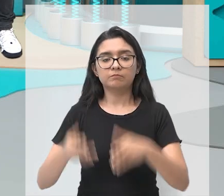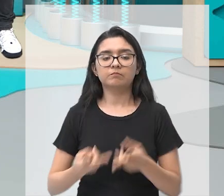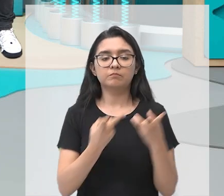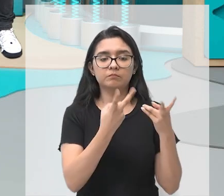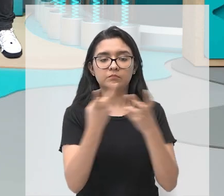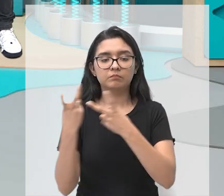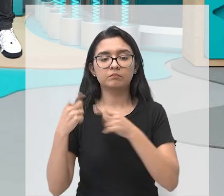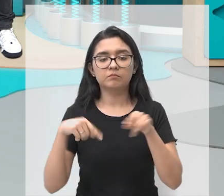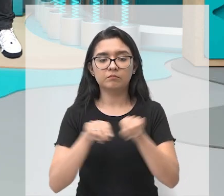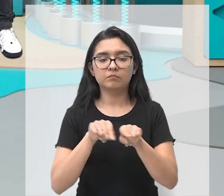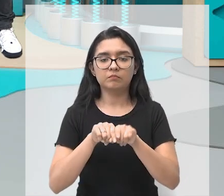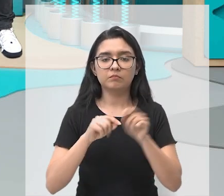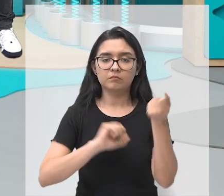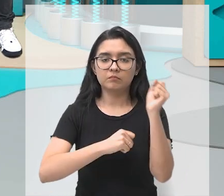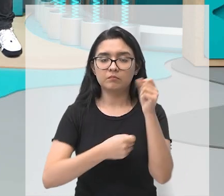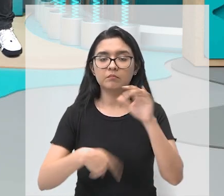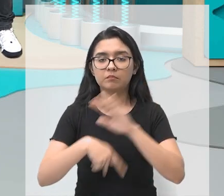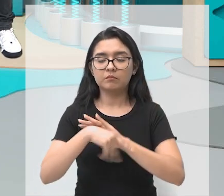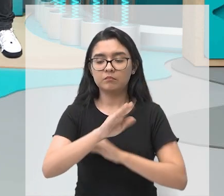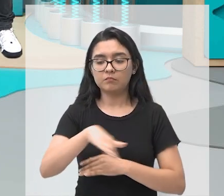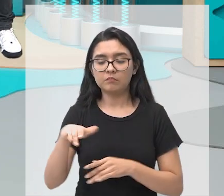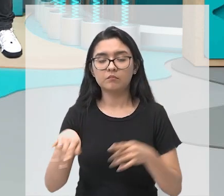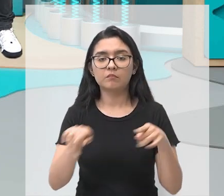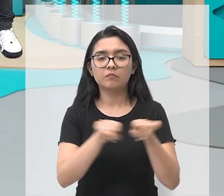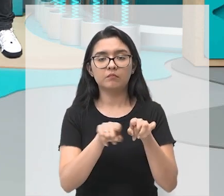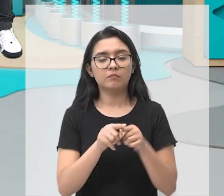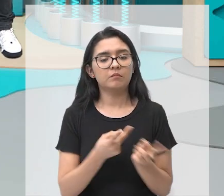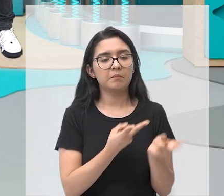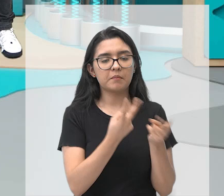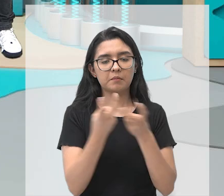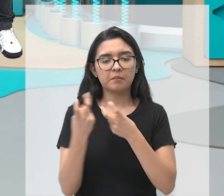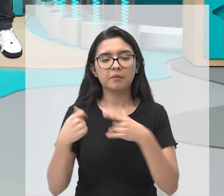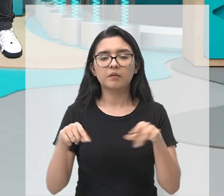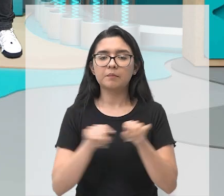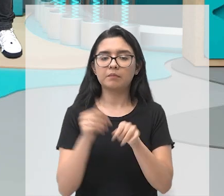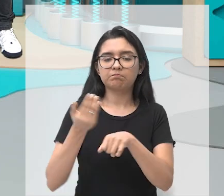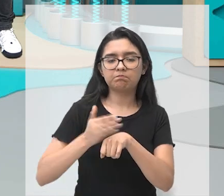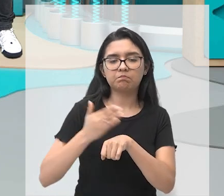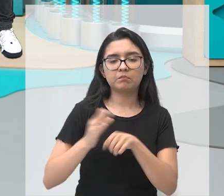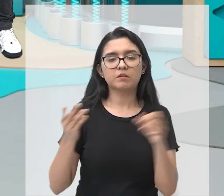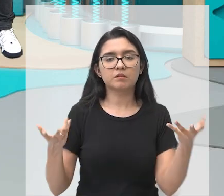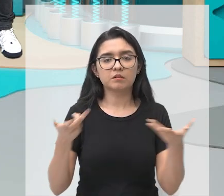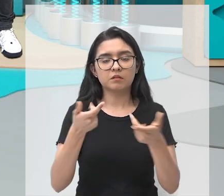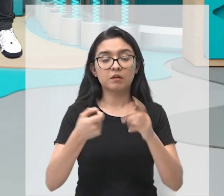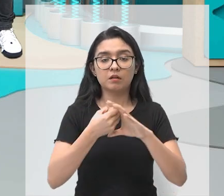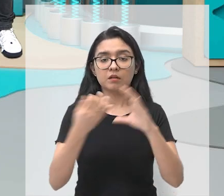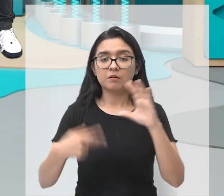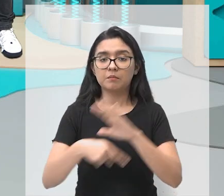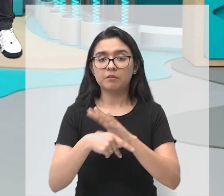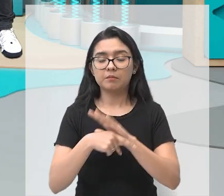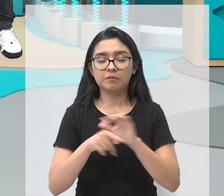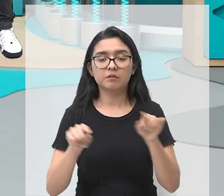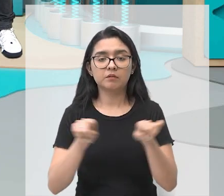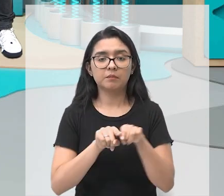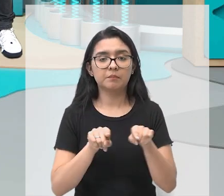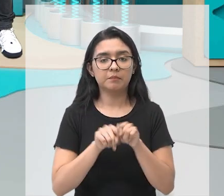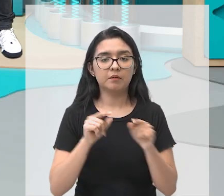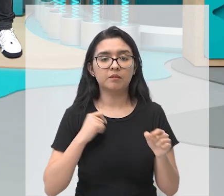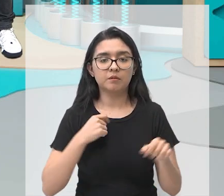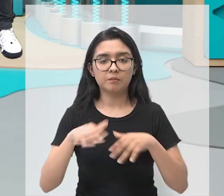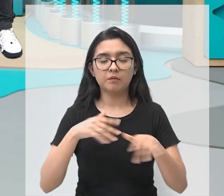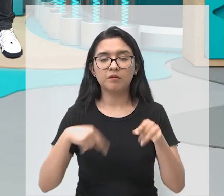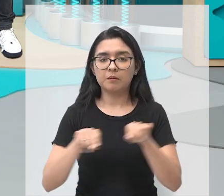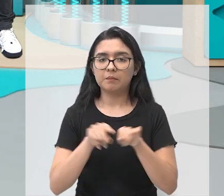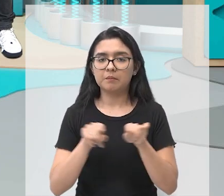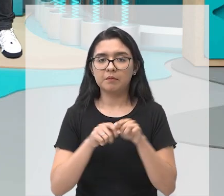percepção visomotora das crianças, né? Ele consegue observar e treinar essa característica não só tátil, mas também